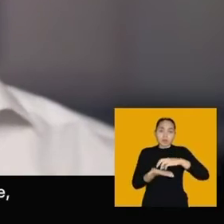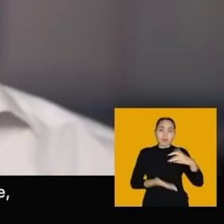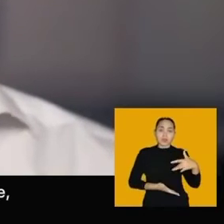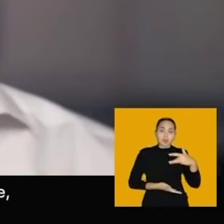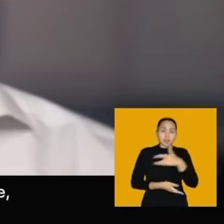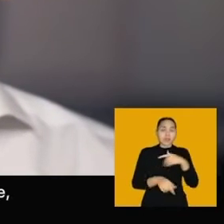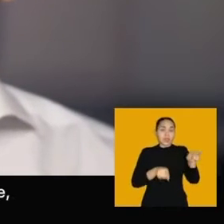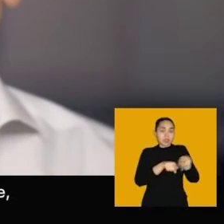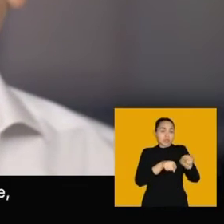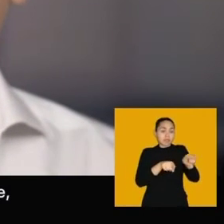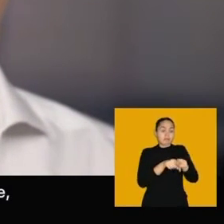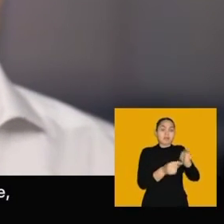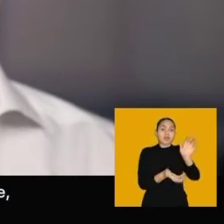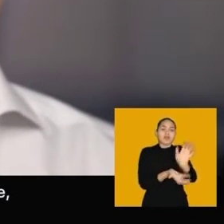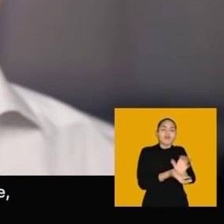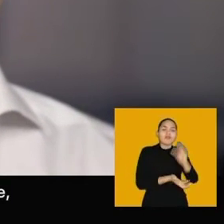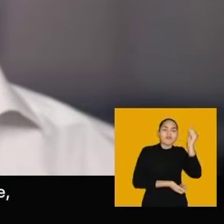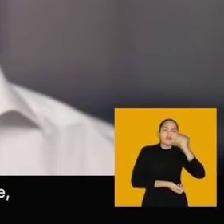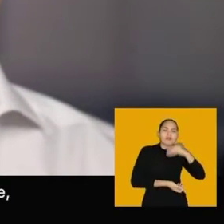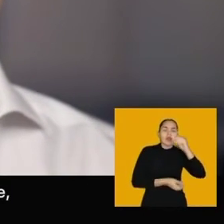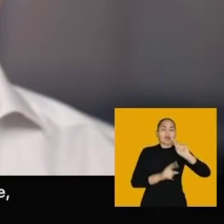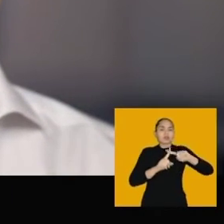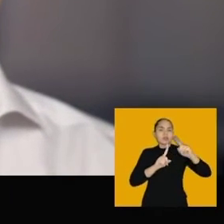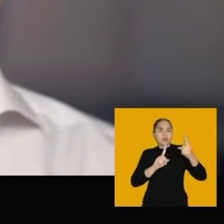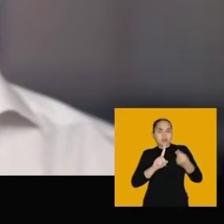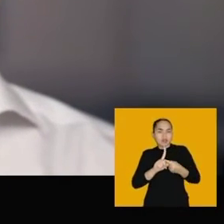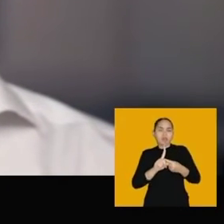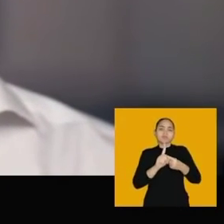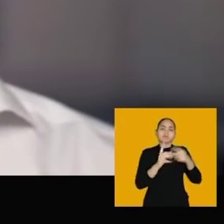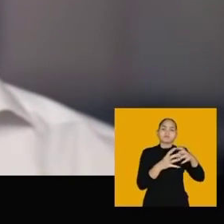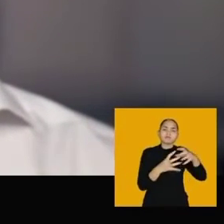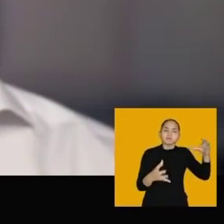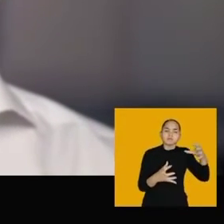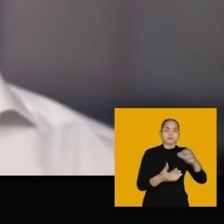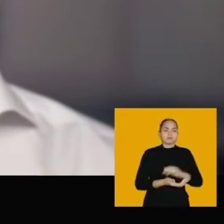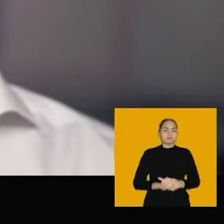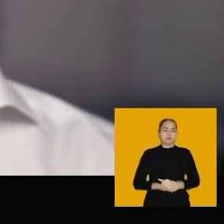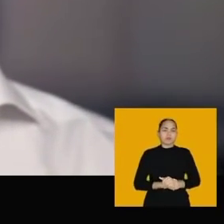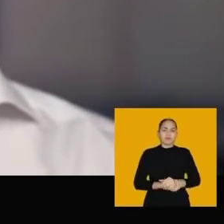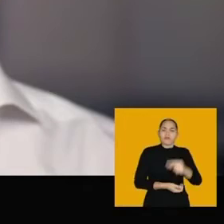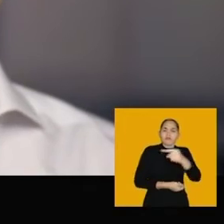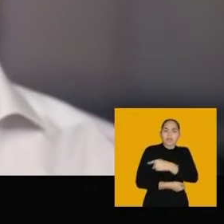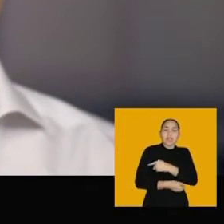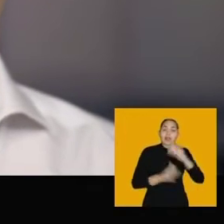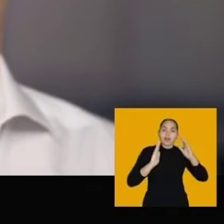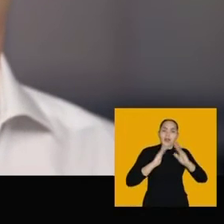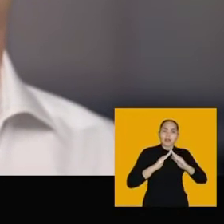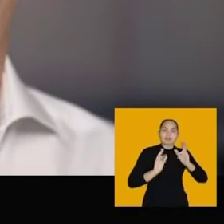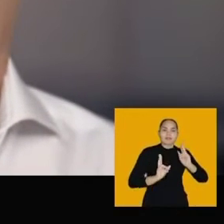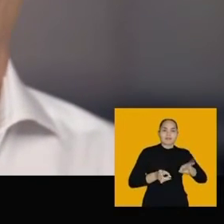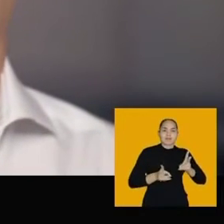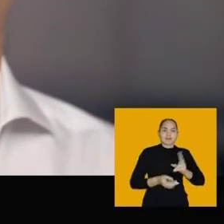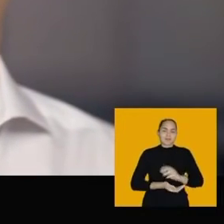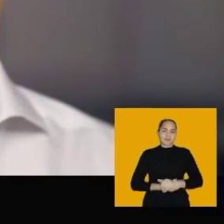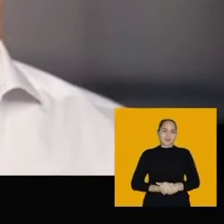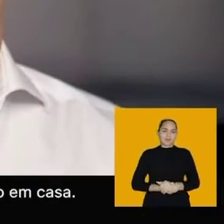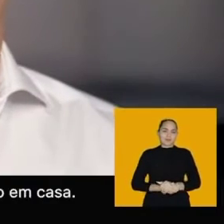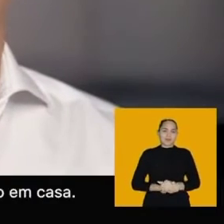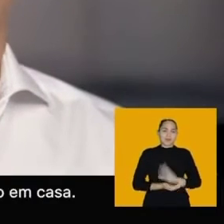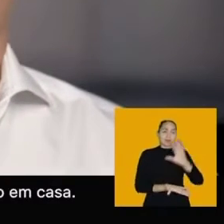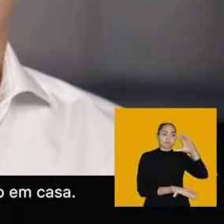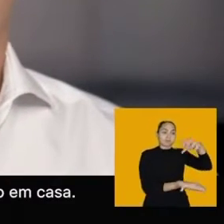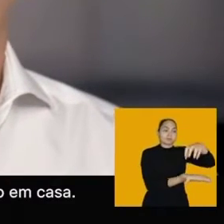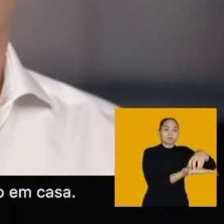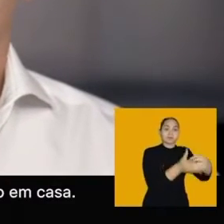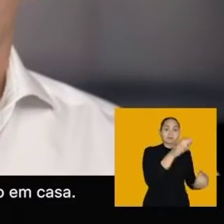priorizando as pessoas dos grupos de risco, profissionais de saúde, gestantes e idosos, que serão vacinados em casa.